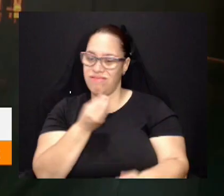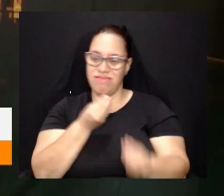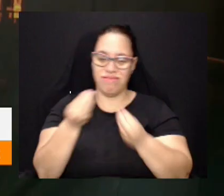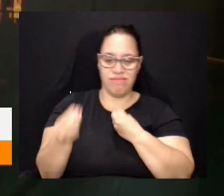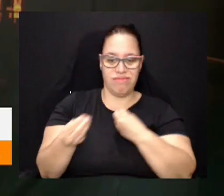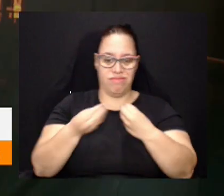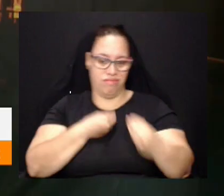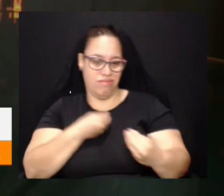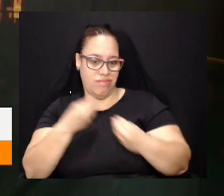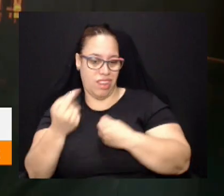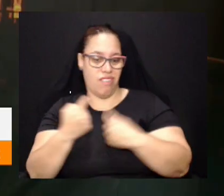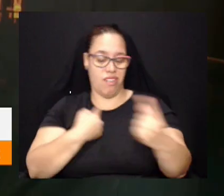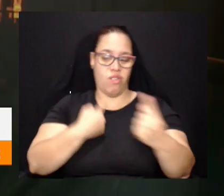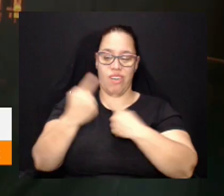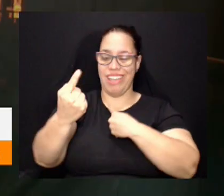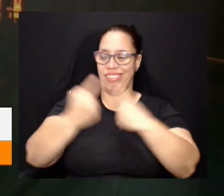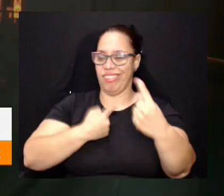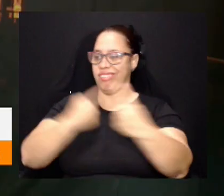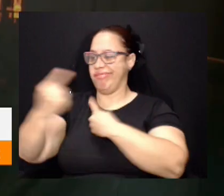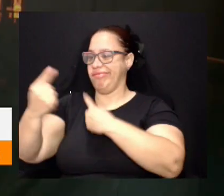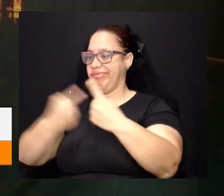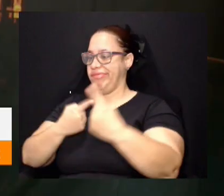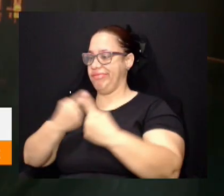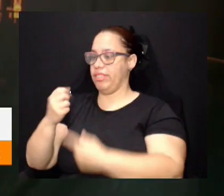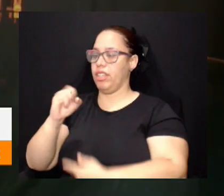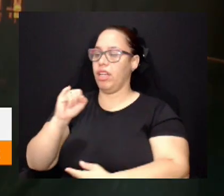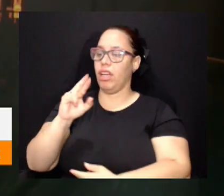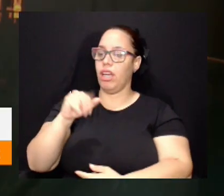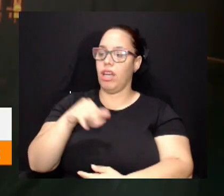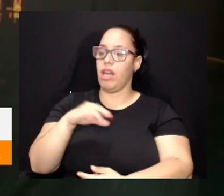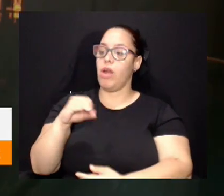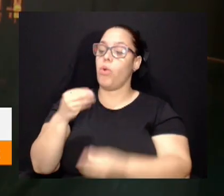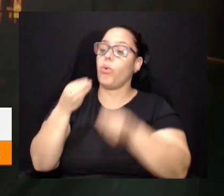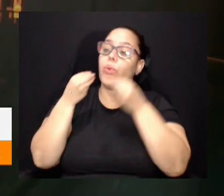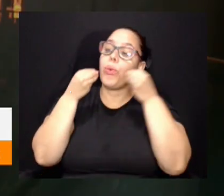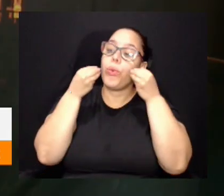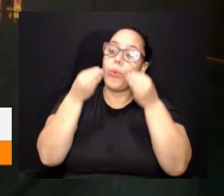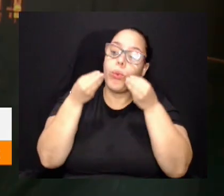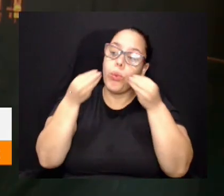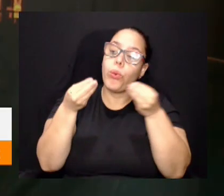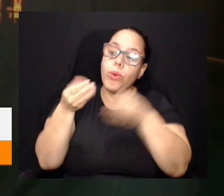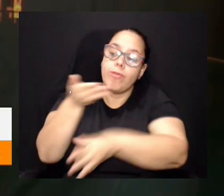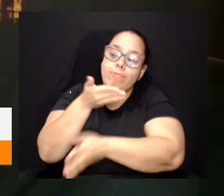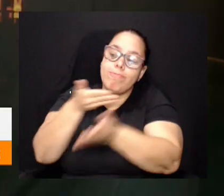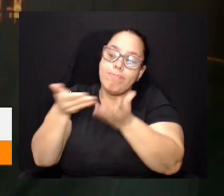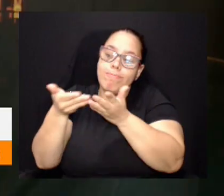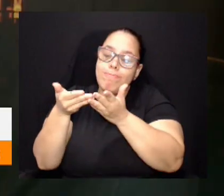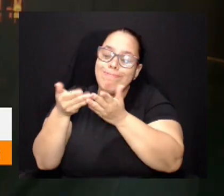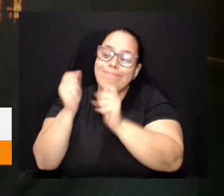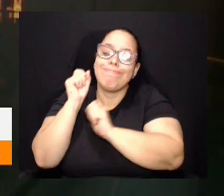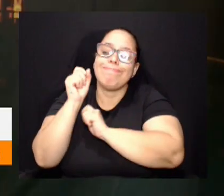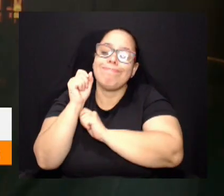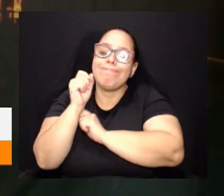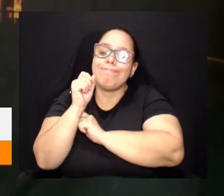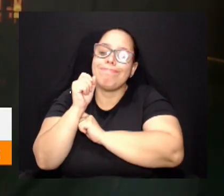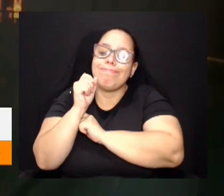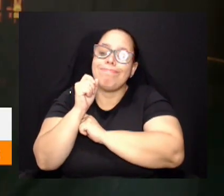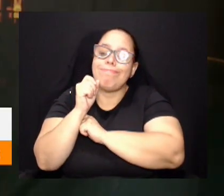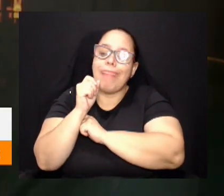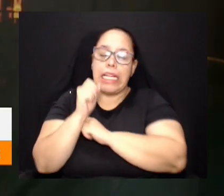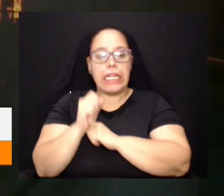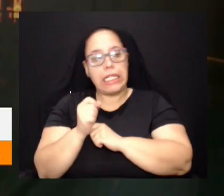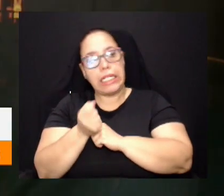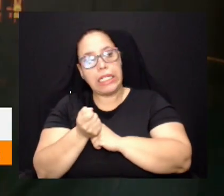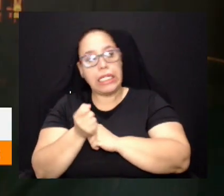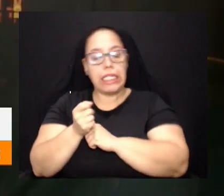e volta, vai e volta. E como que a gente lida com essa questão, né, dessa ambivalência sem a gente adoecer? E